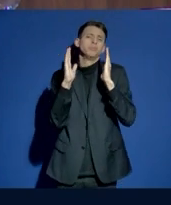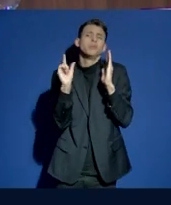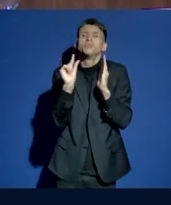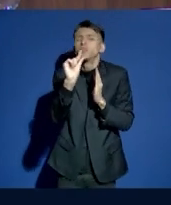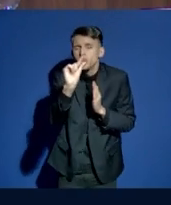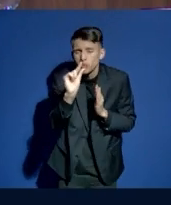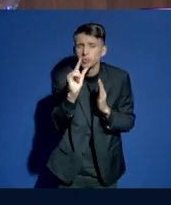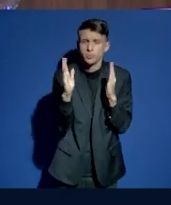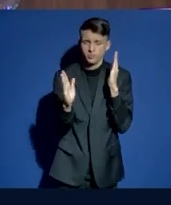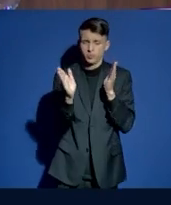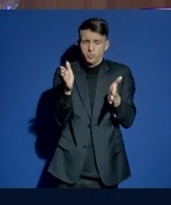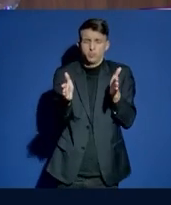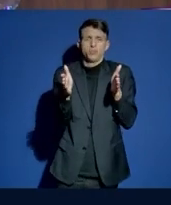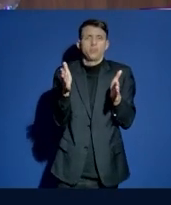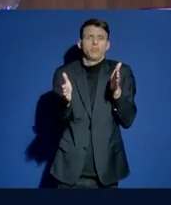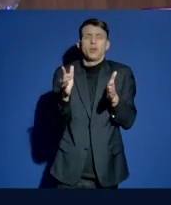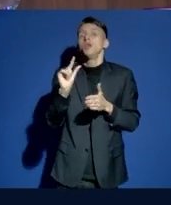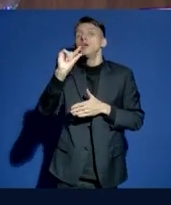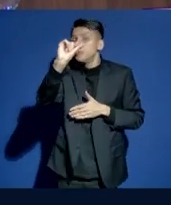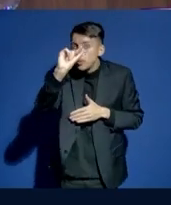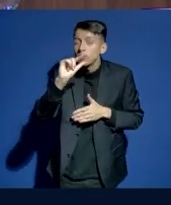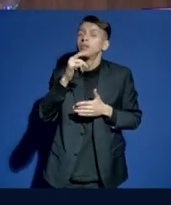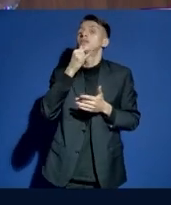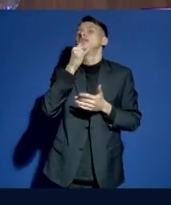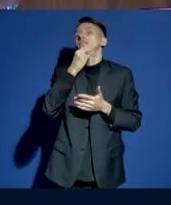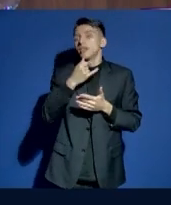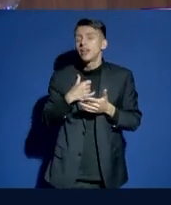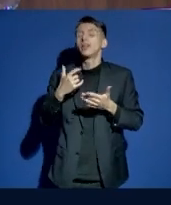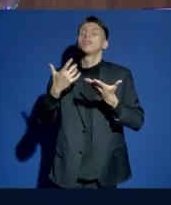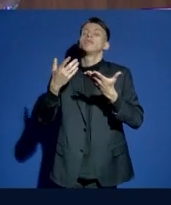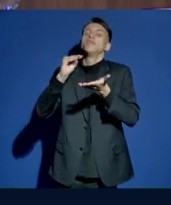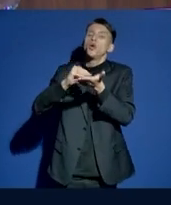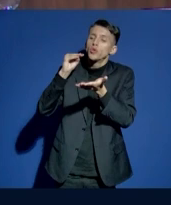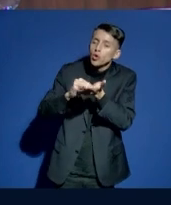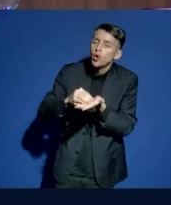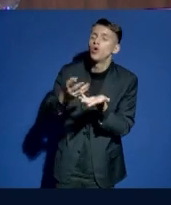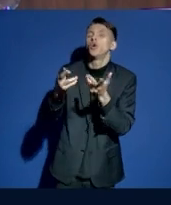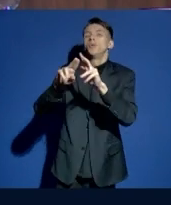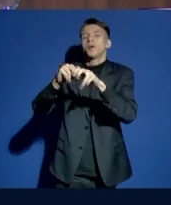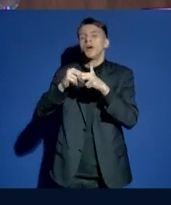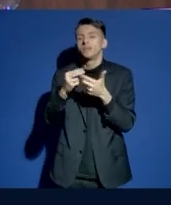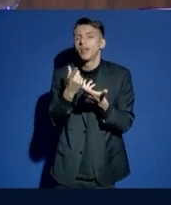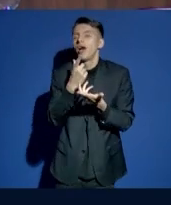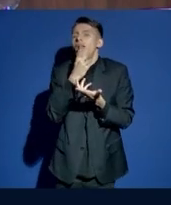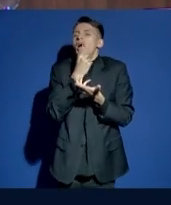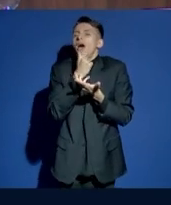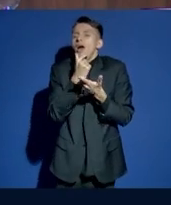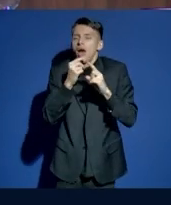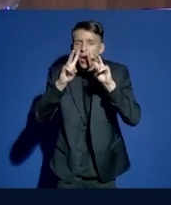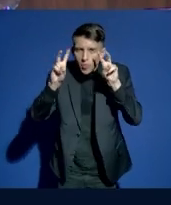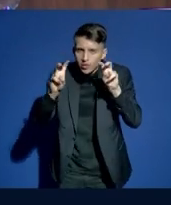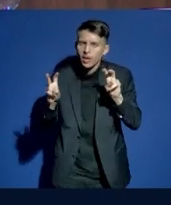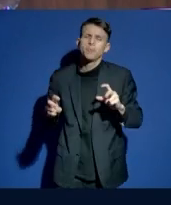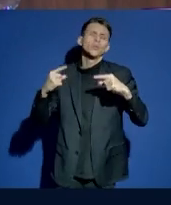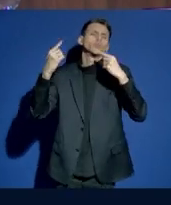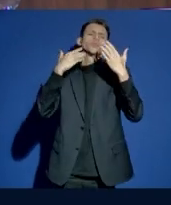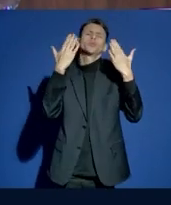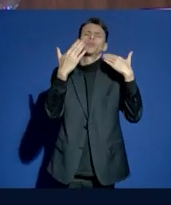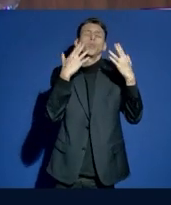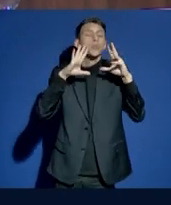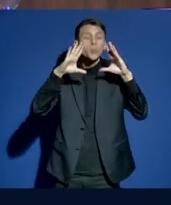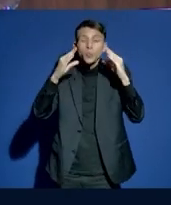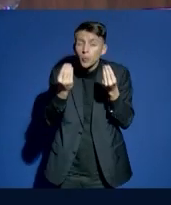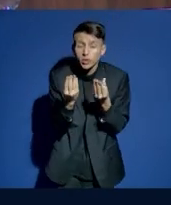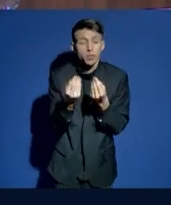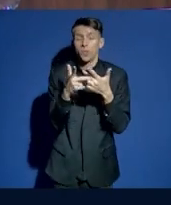acontece, que a gente teve, BSE, aí ficou todo aquele represado, aquele volume na água, então tudo de uma vez, aí fica uma